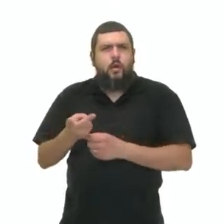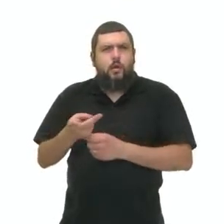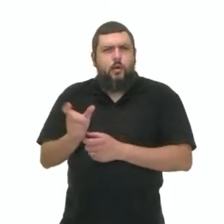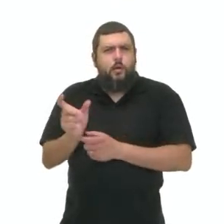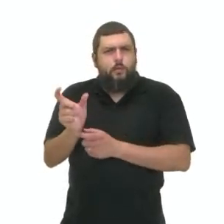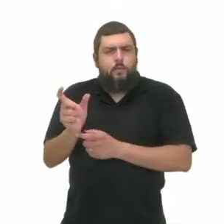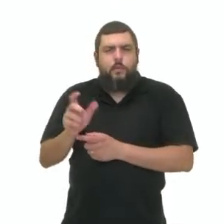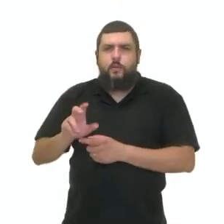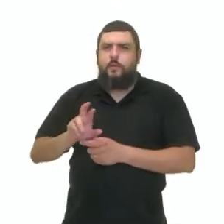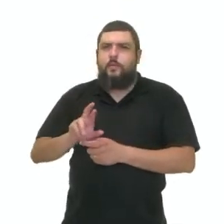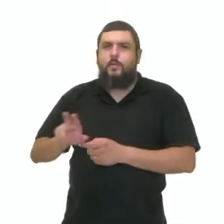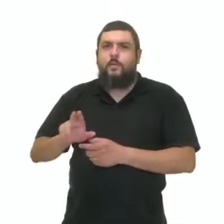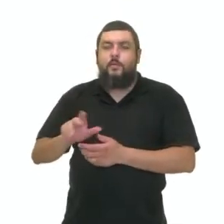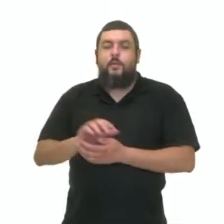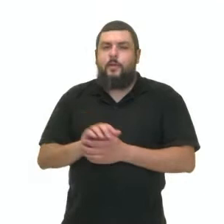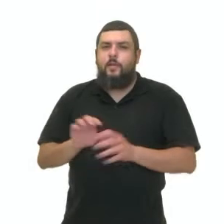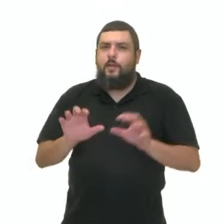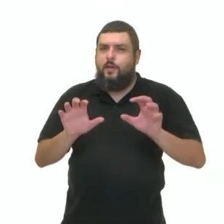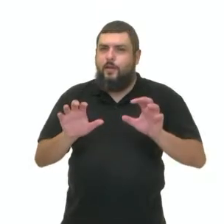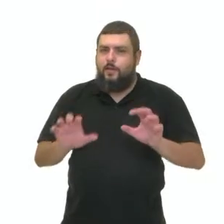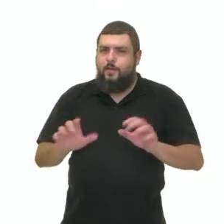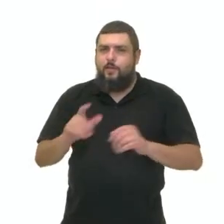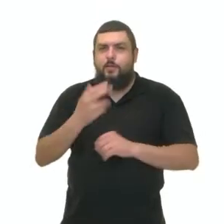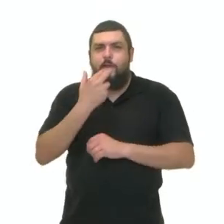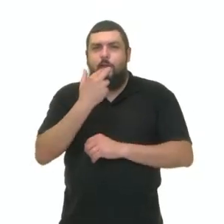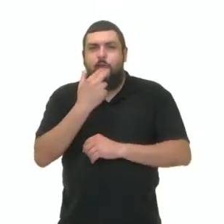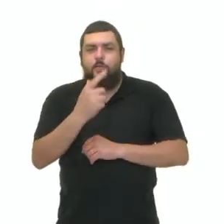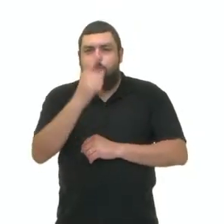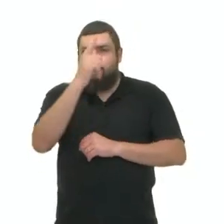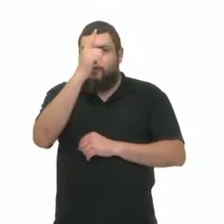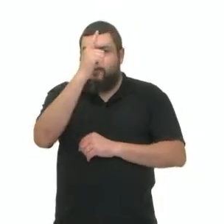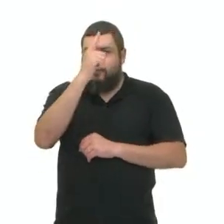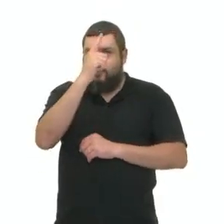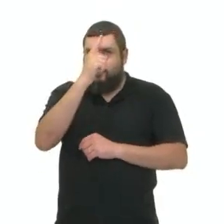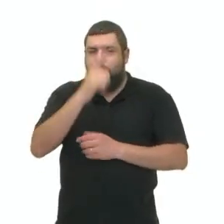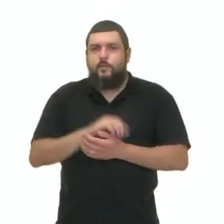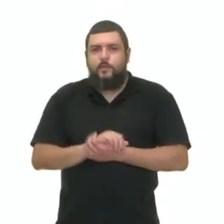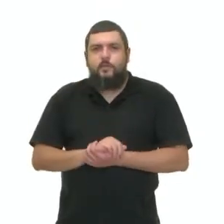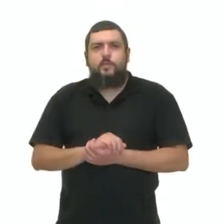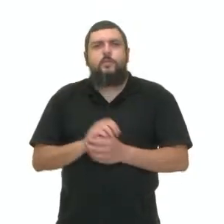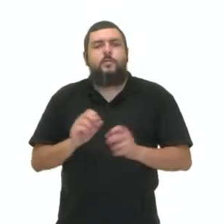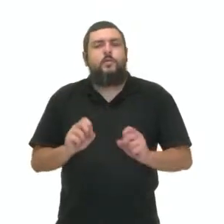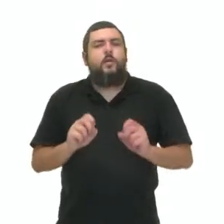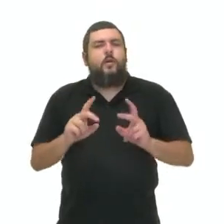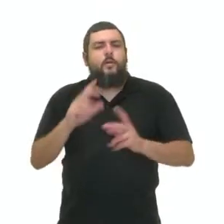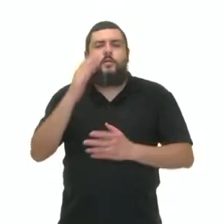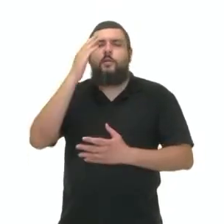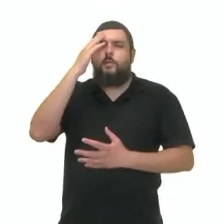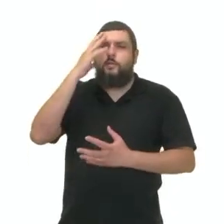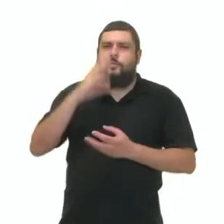mesmo. É em latim, professor. Ah, tá, entendi, professor, entendi. É em latim.